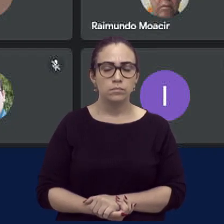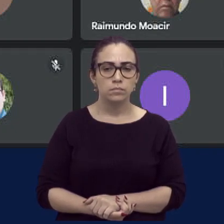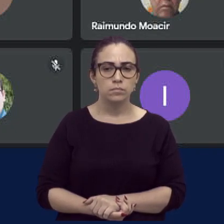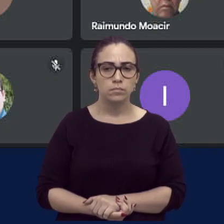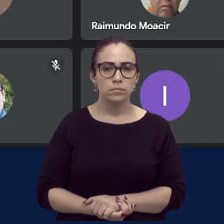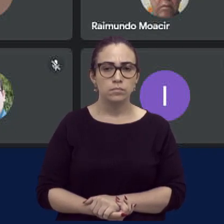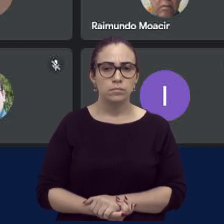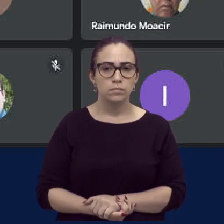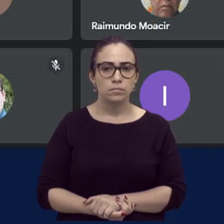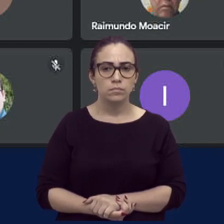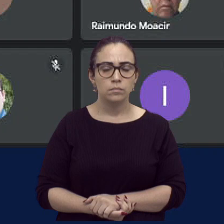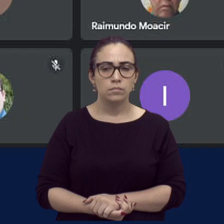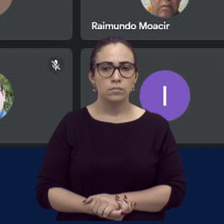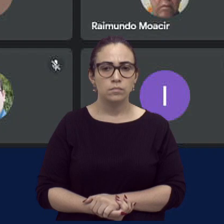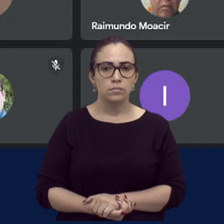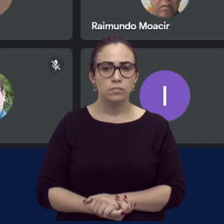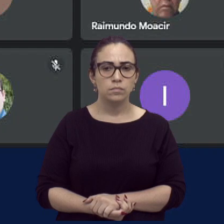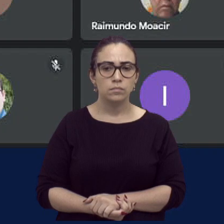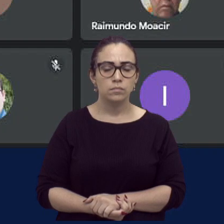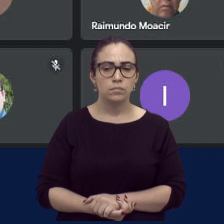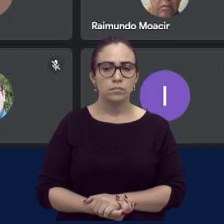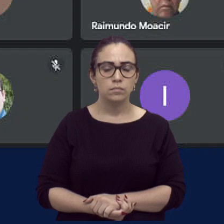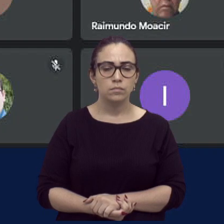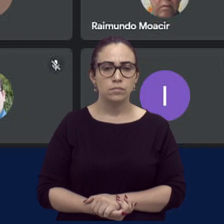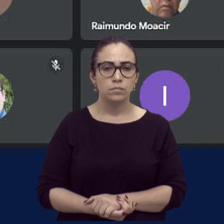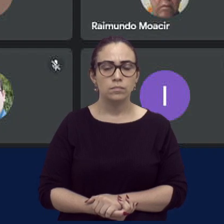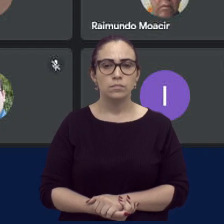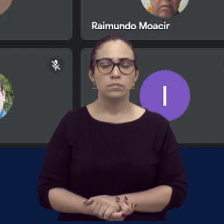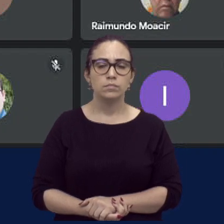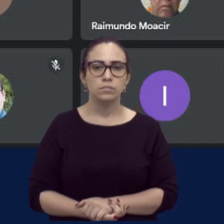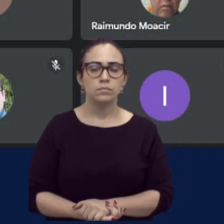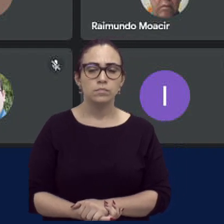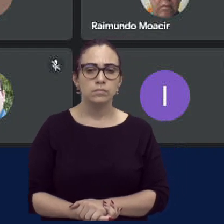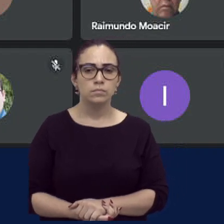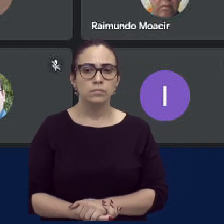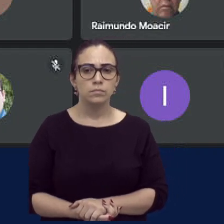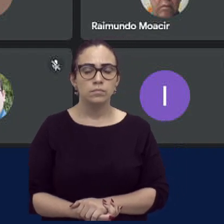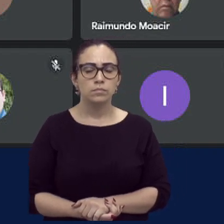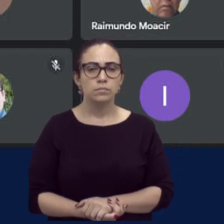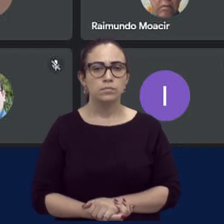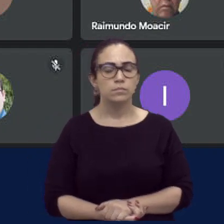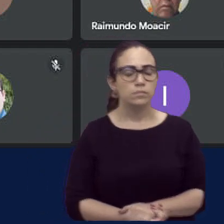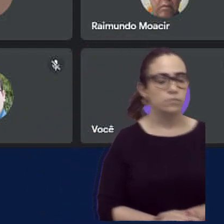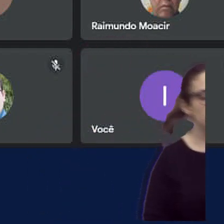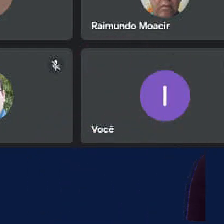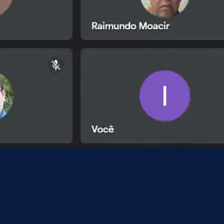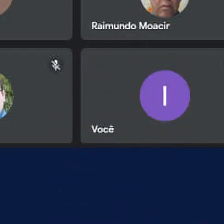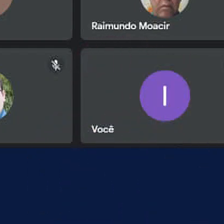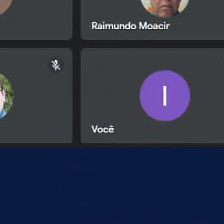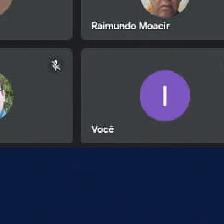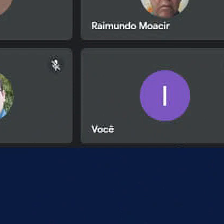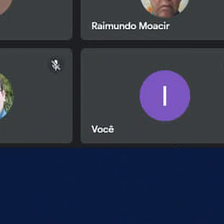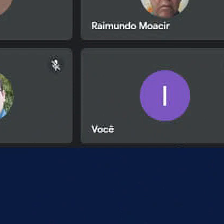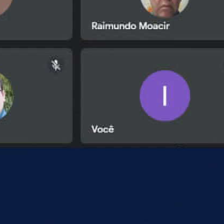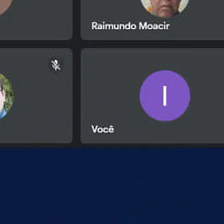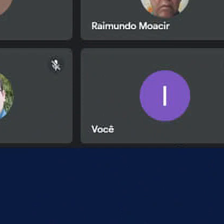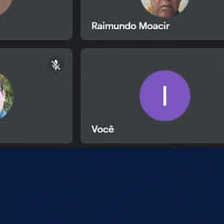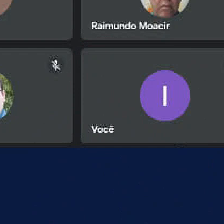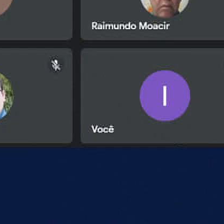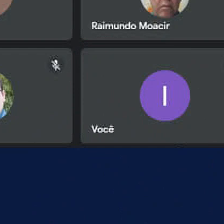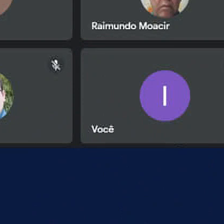Só um momento, que está um probleminha aqui. Então é isso, gente. E leva a identificar